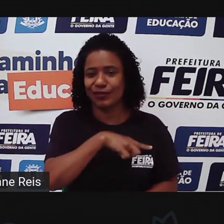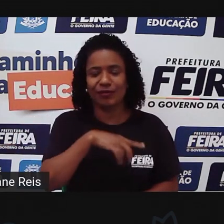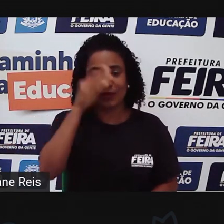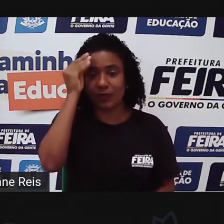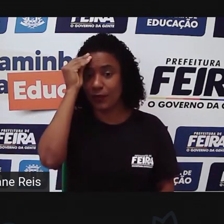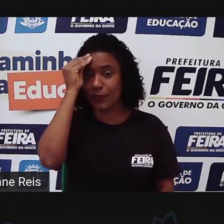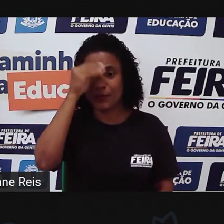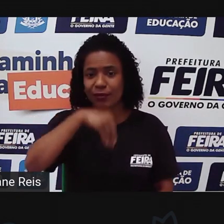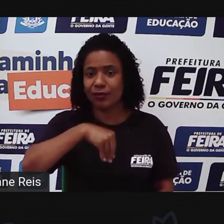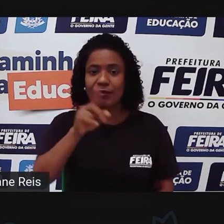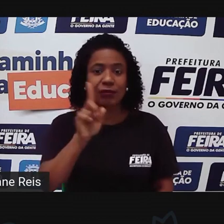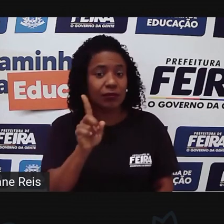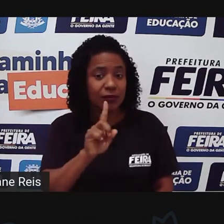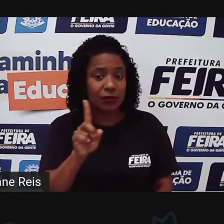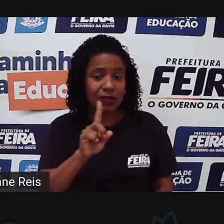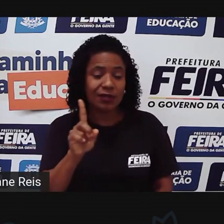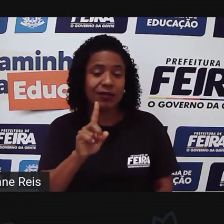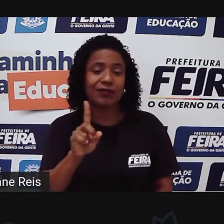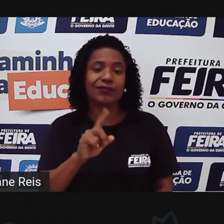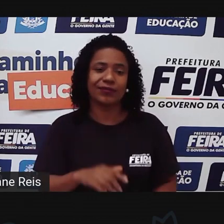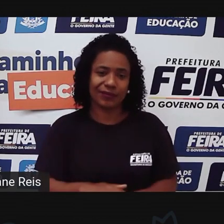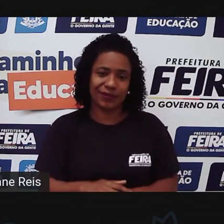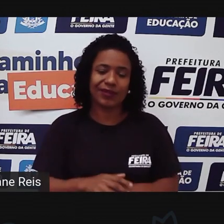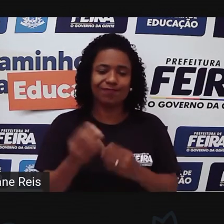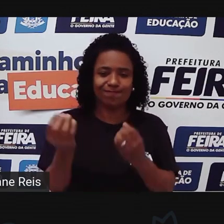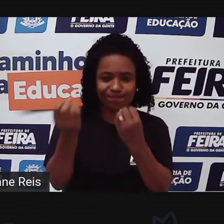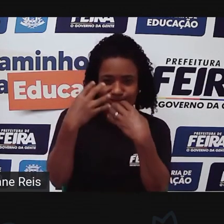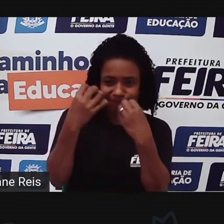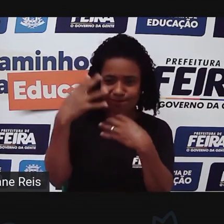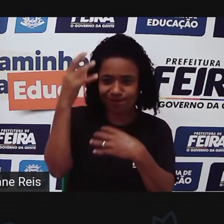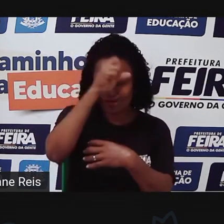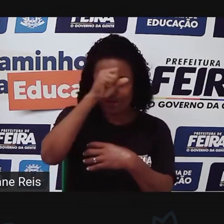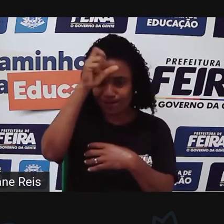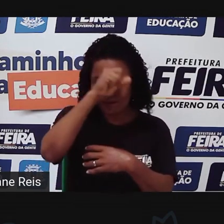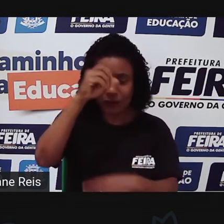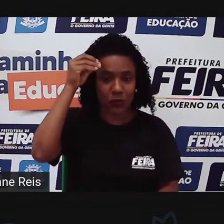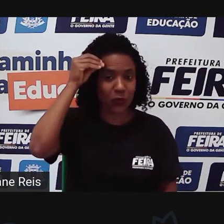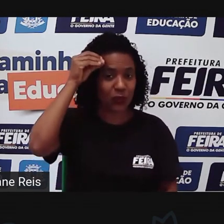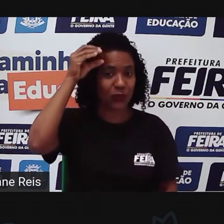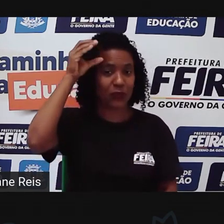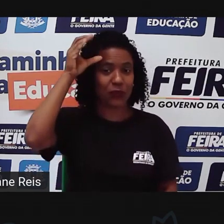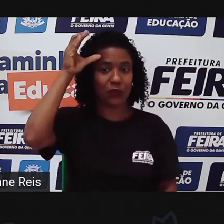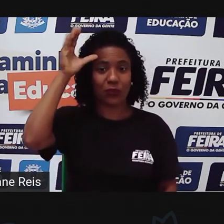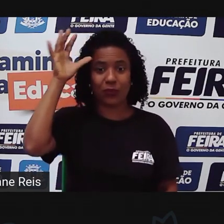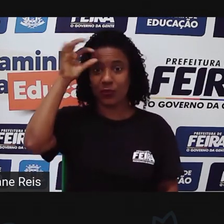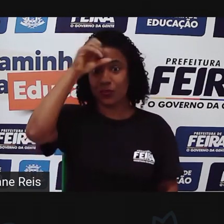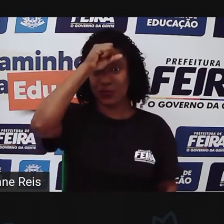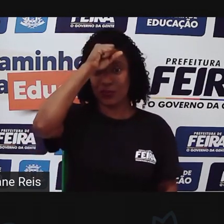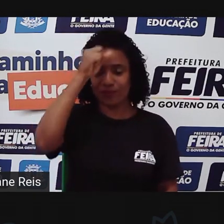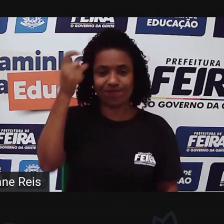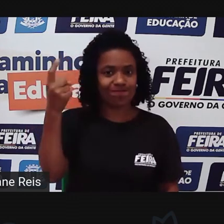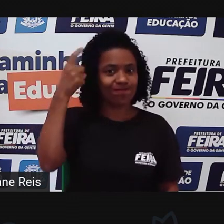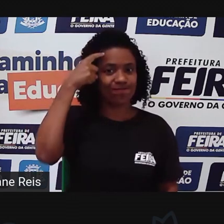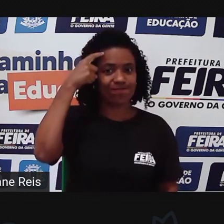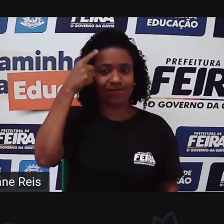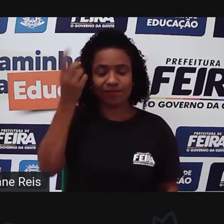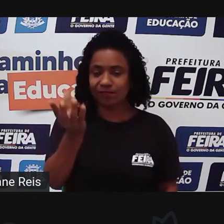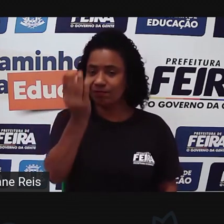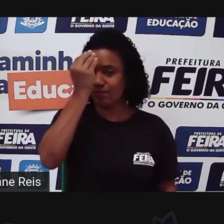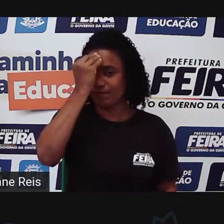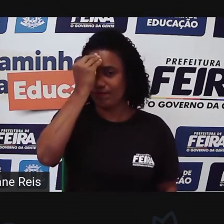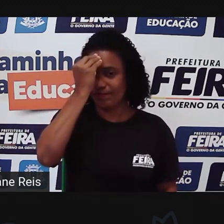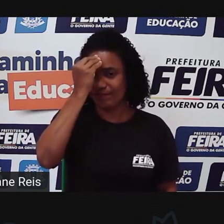desestimulem, gente. Porque a única coisa que você leva com você e que ninguém tira é o que você aprende, é o que você sabe, tá?